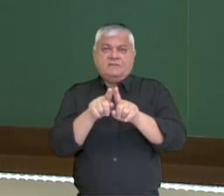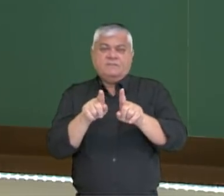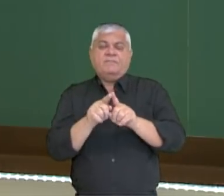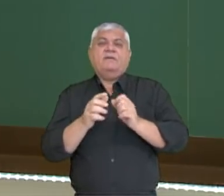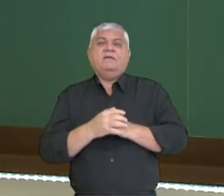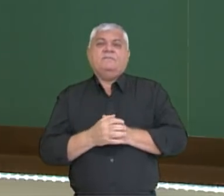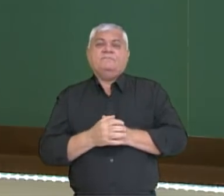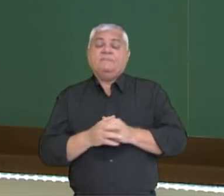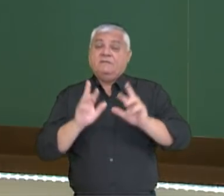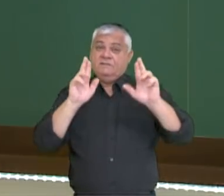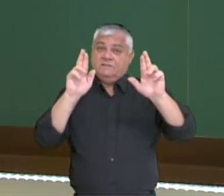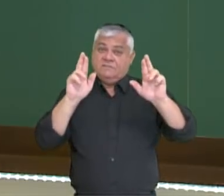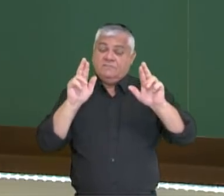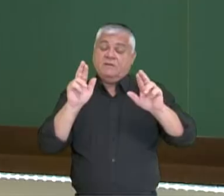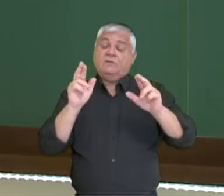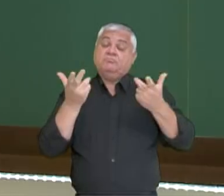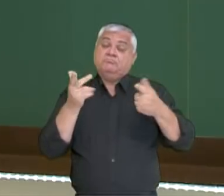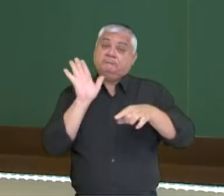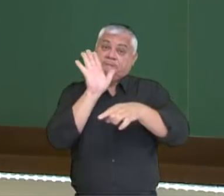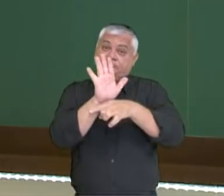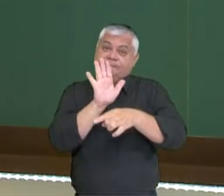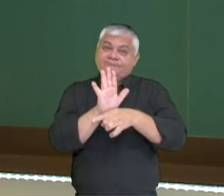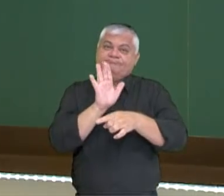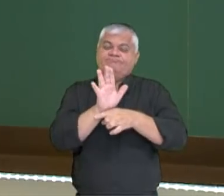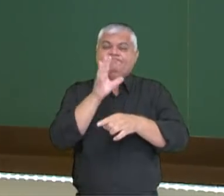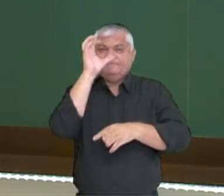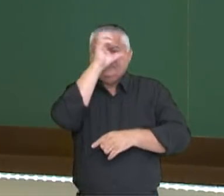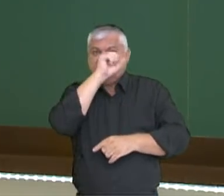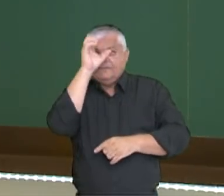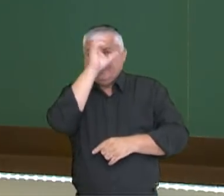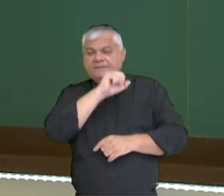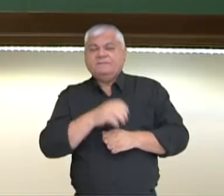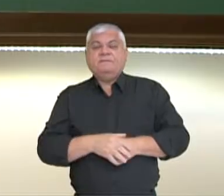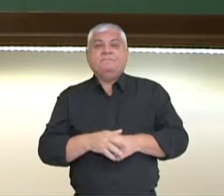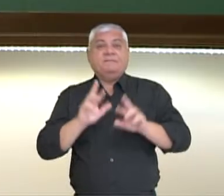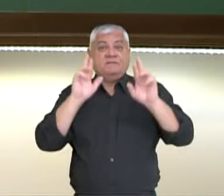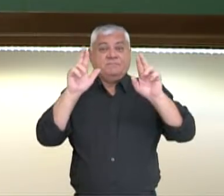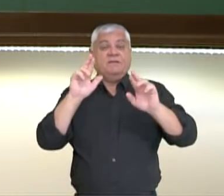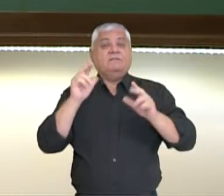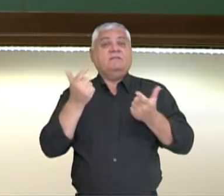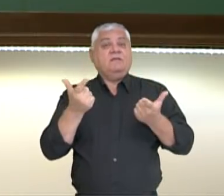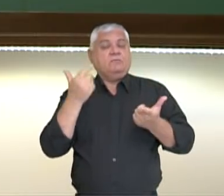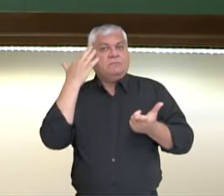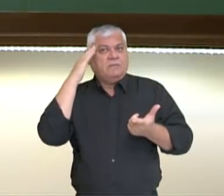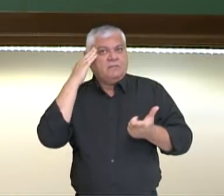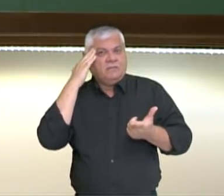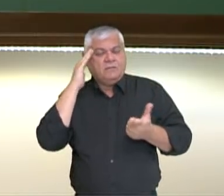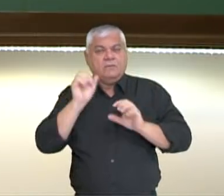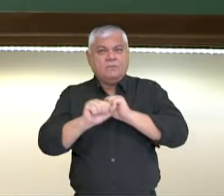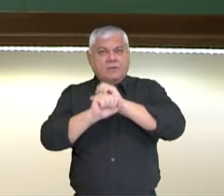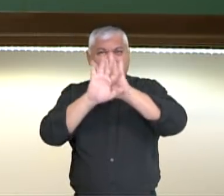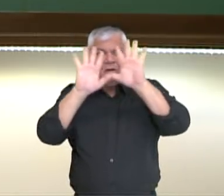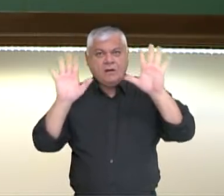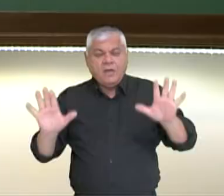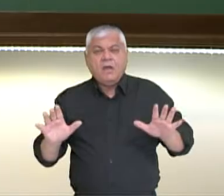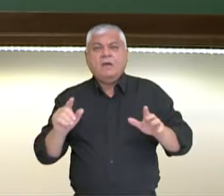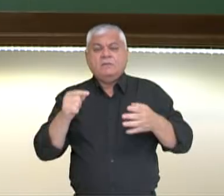climas. Espero ter contribuído com vocês nesta aula, espero que vocês tenham entendido um pouco mais